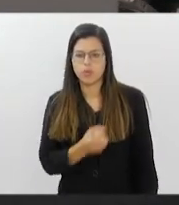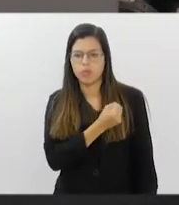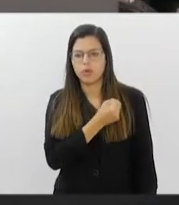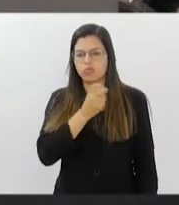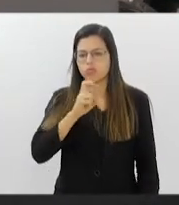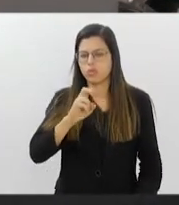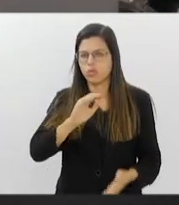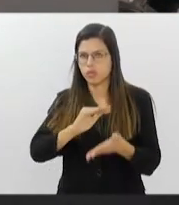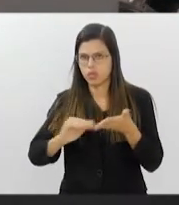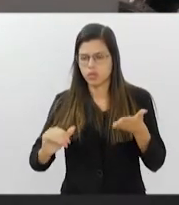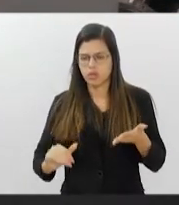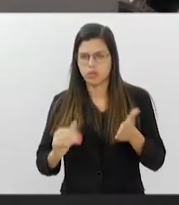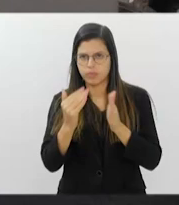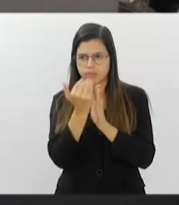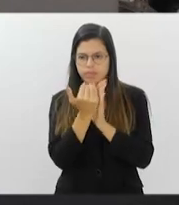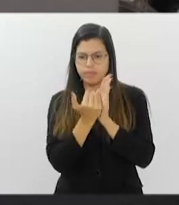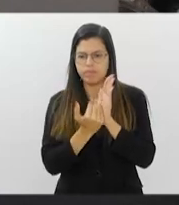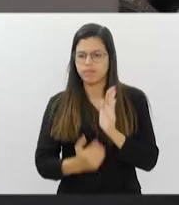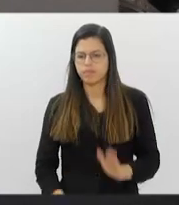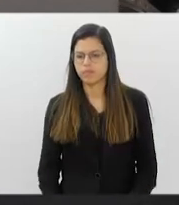pauta.